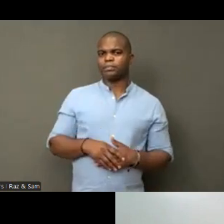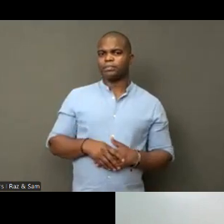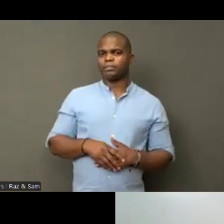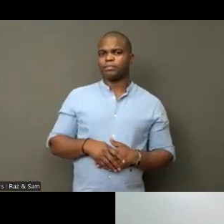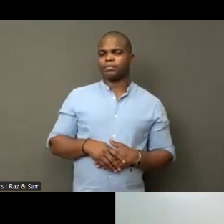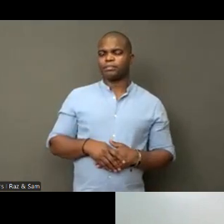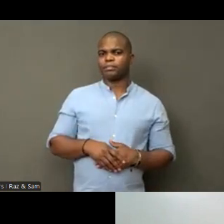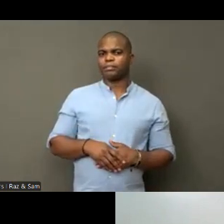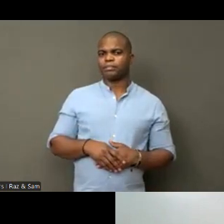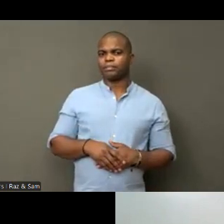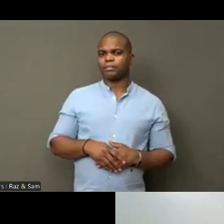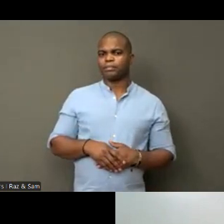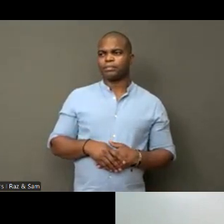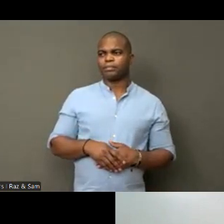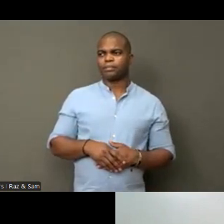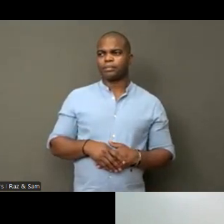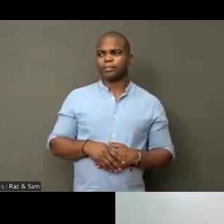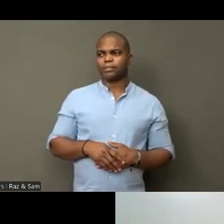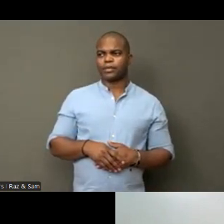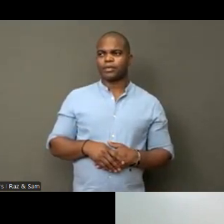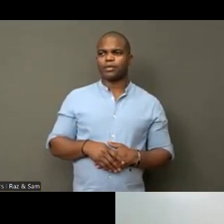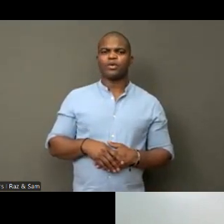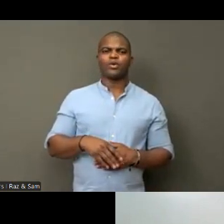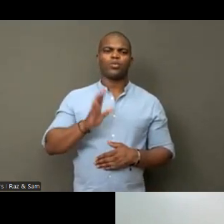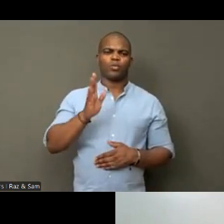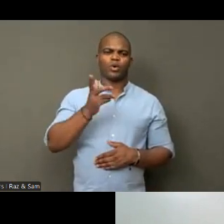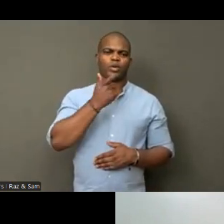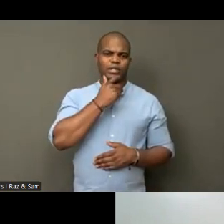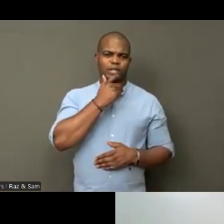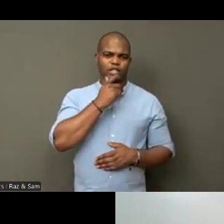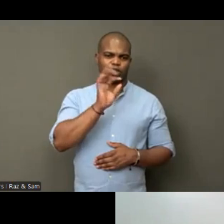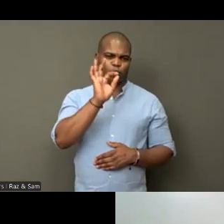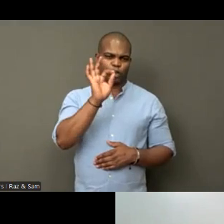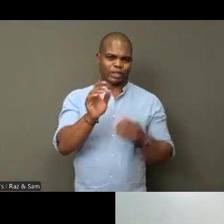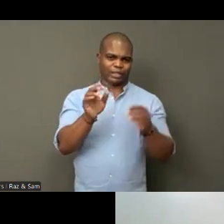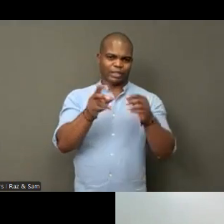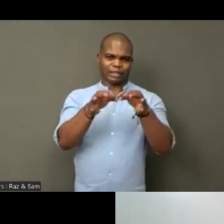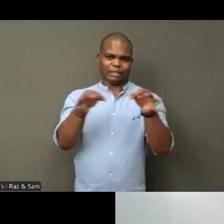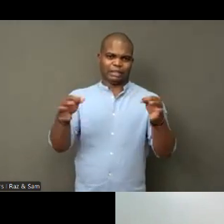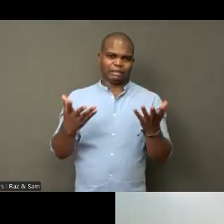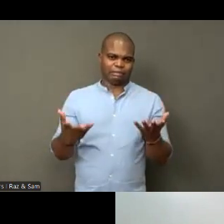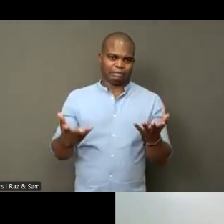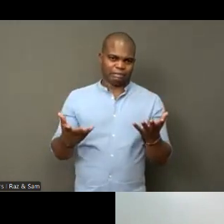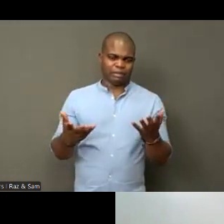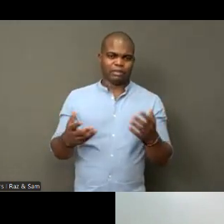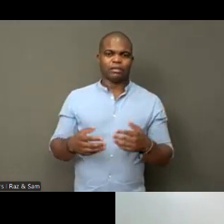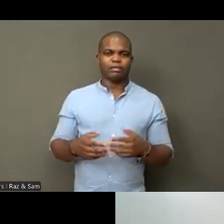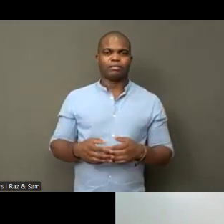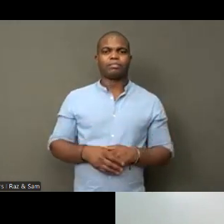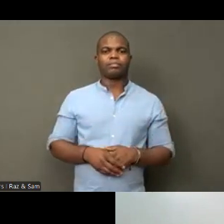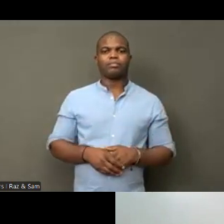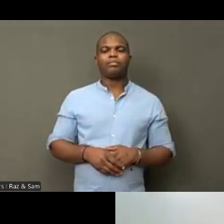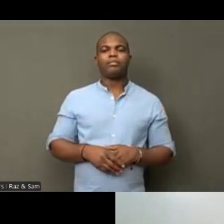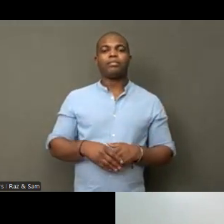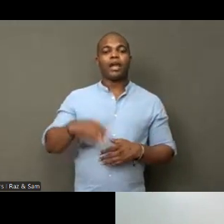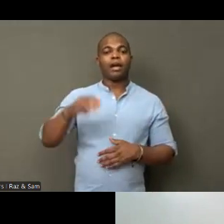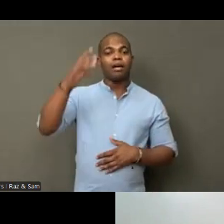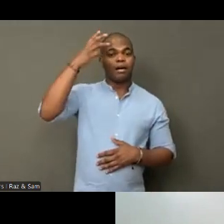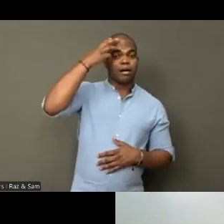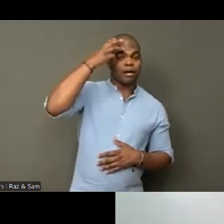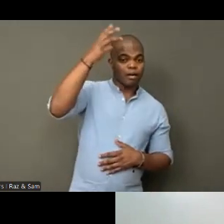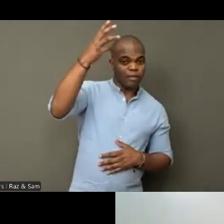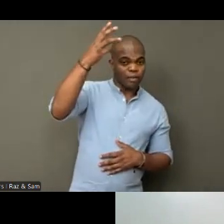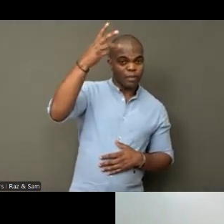detalhes e eu vou ler a pergunta em inglês. Como é que vê as parcerias privadas públicas